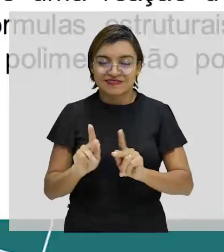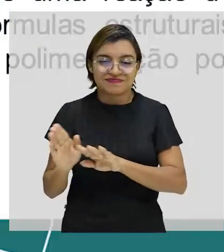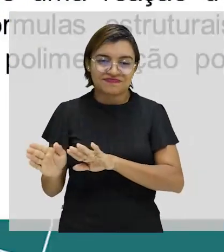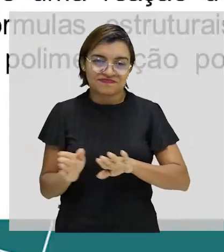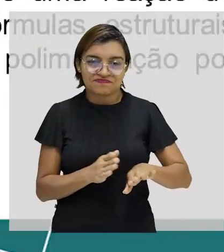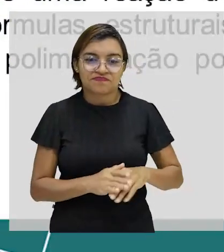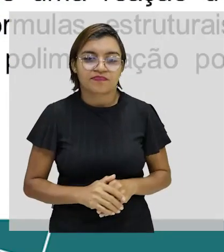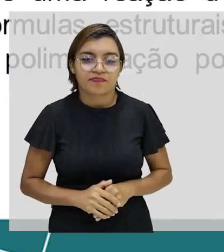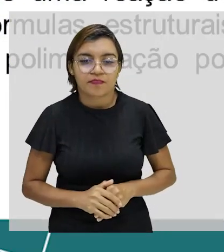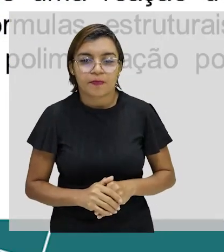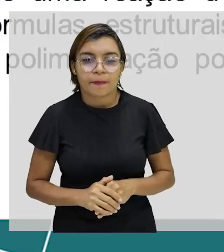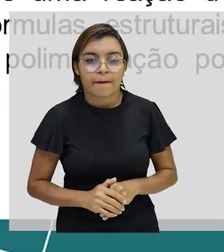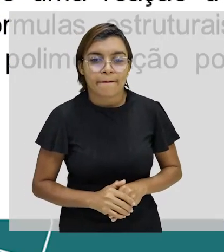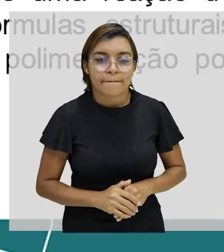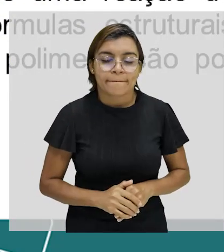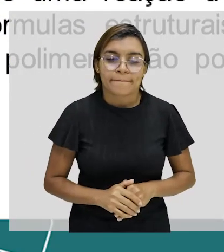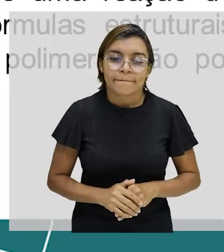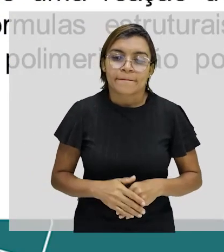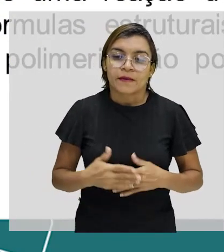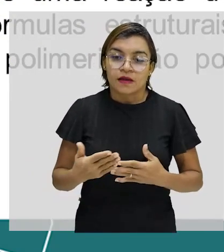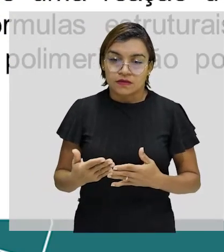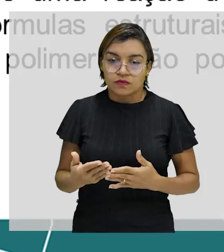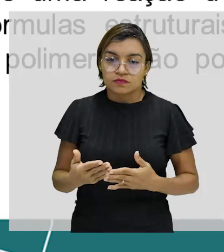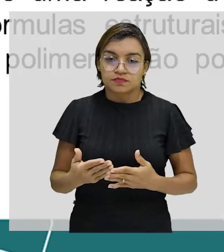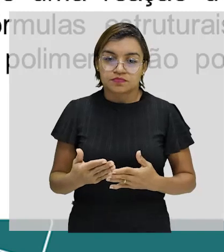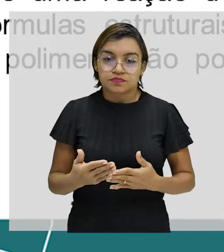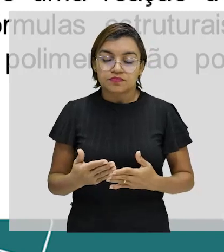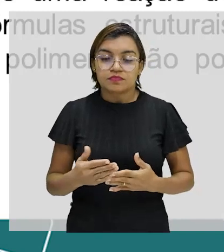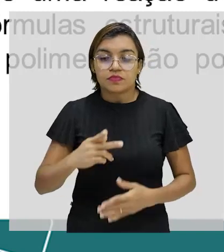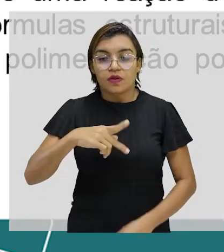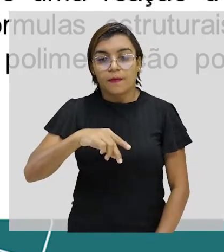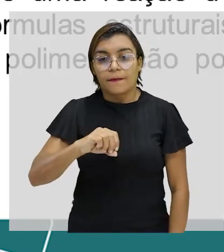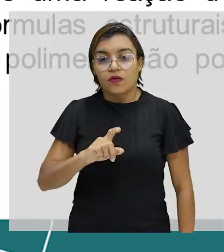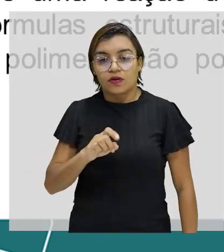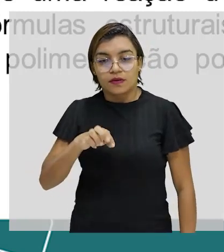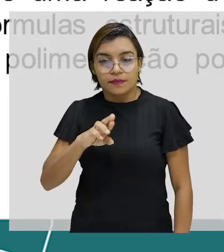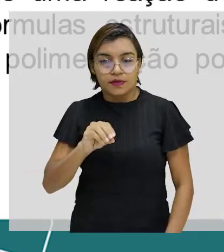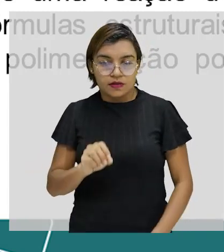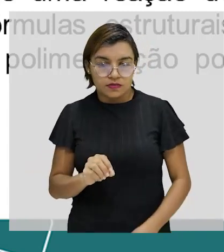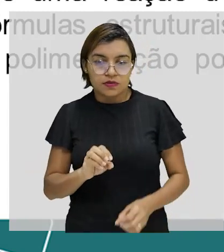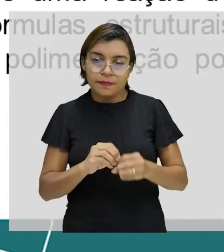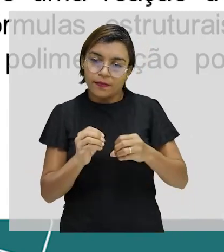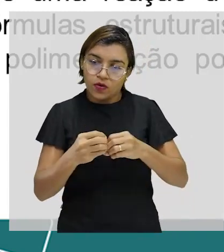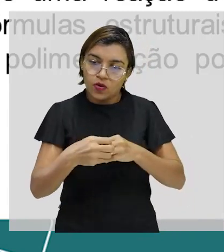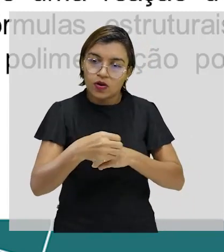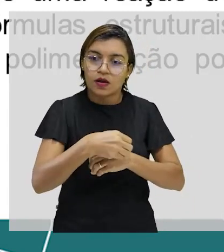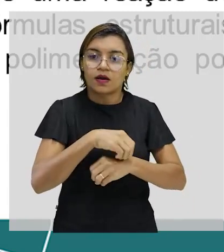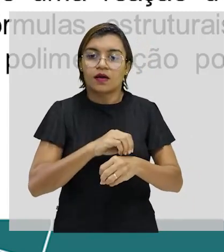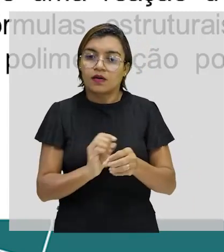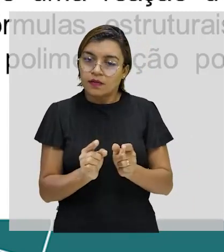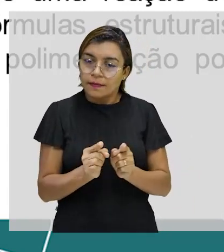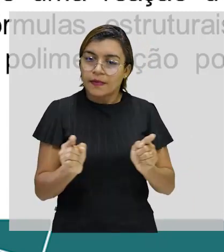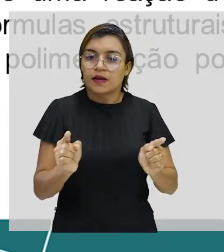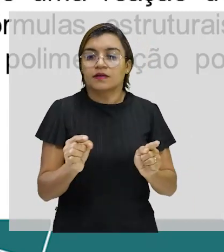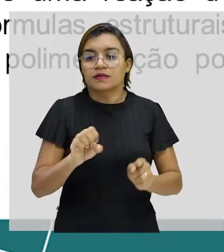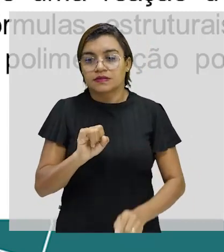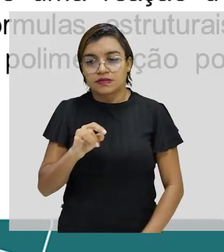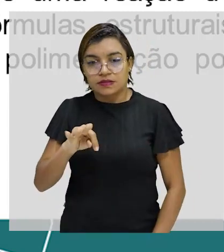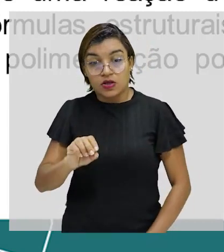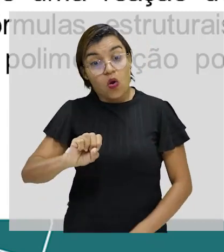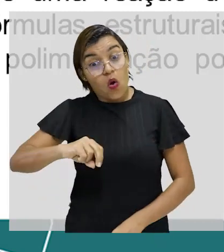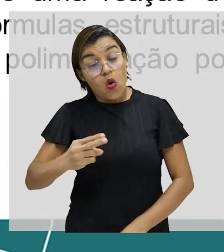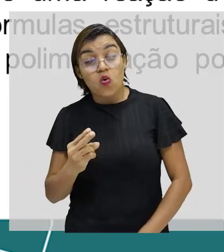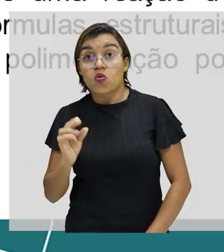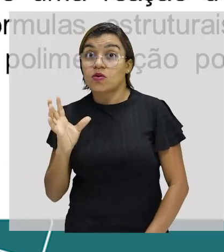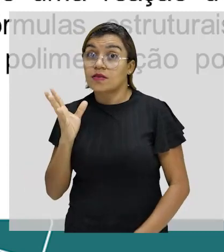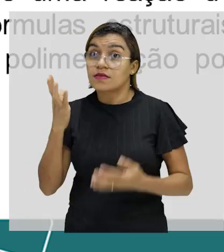mais uma. Os polímeros são macromoléculas sintéticas ou naturais, formados por